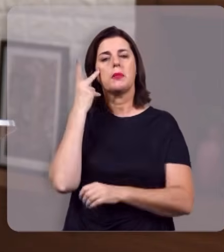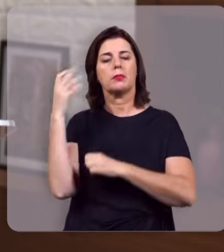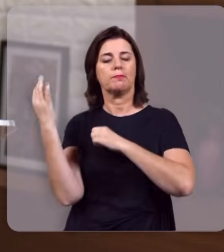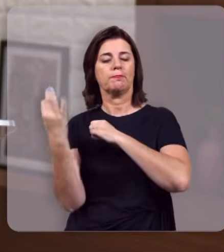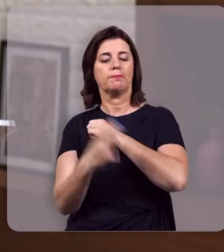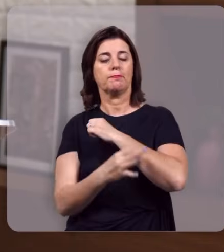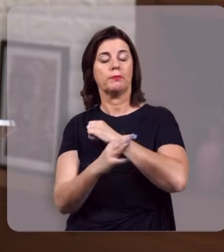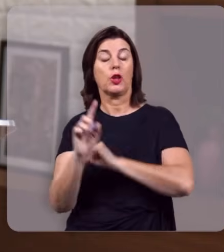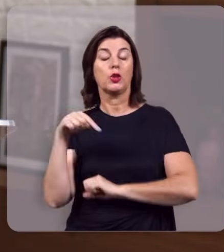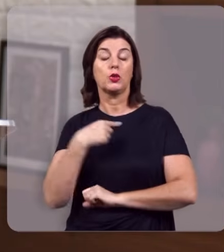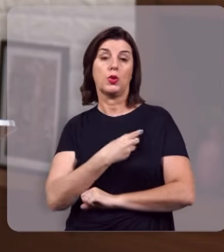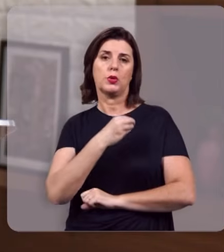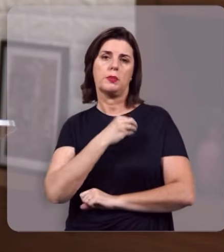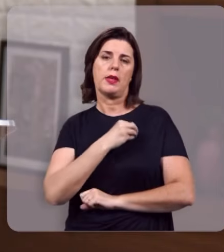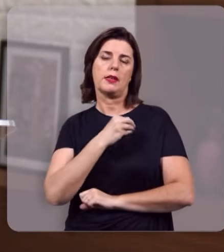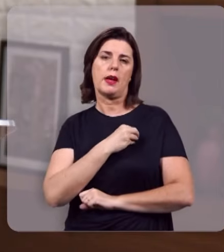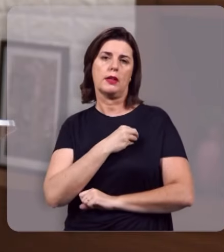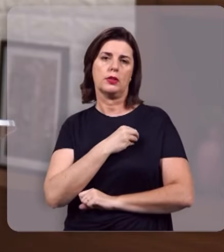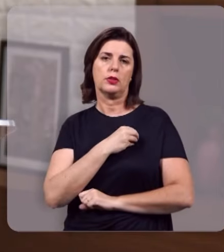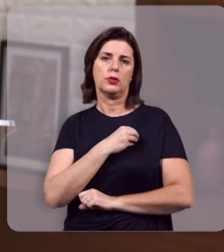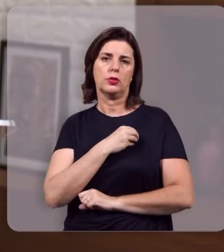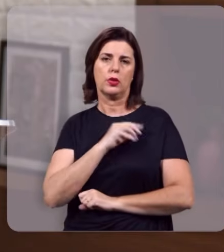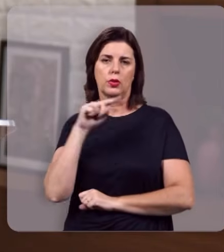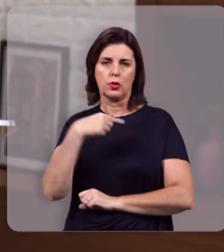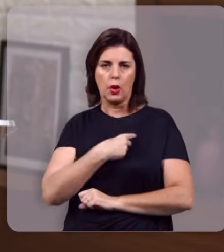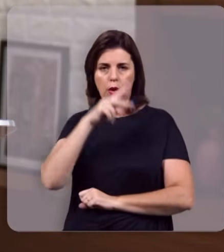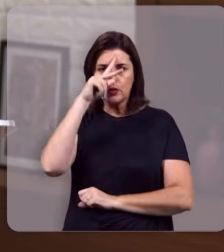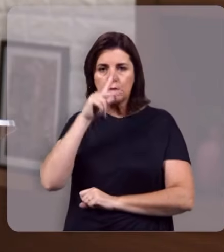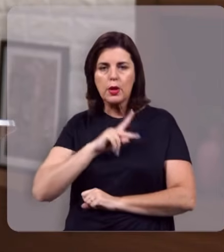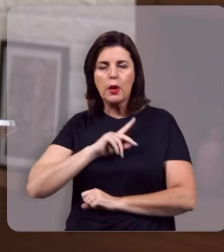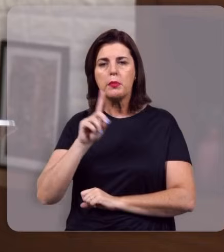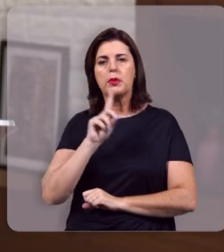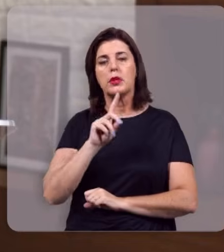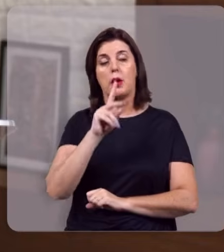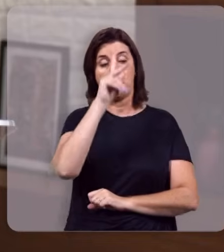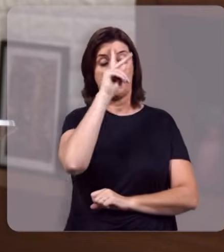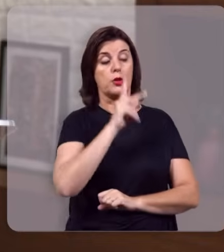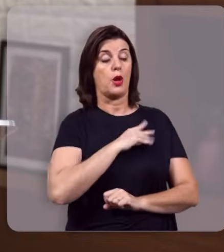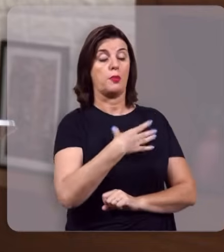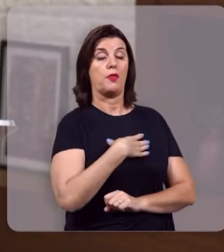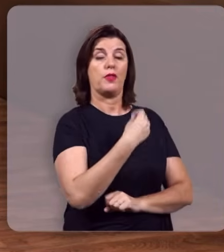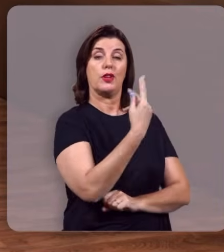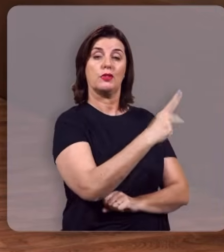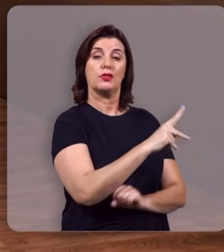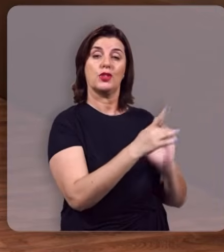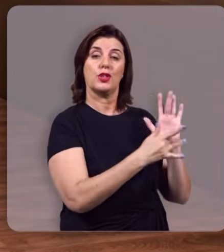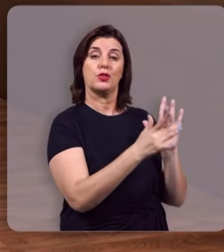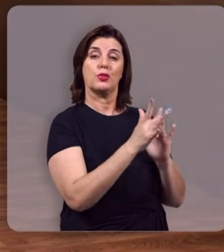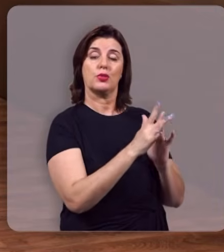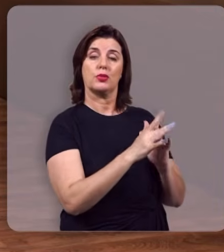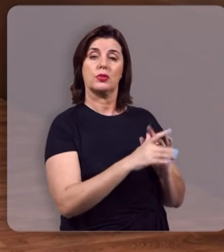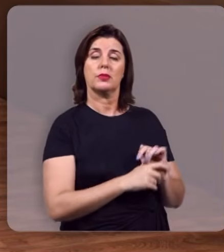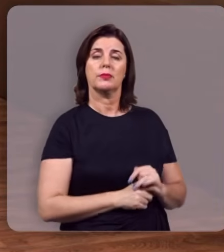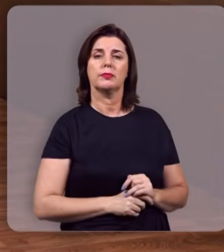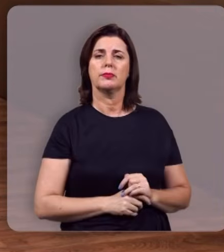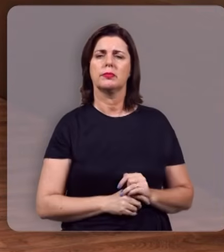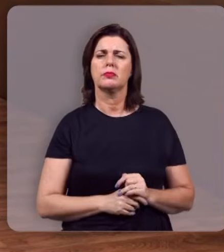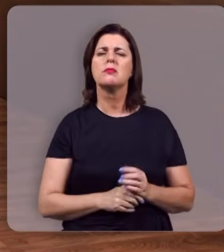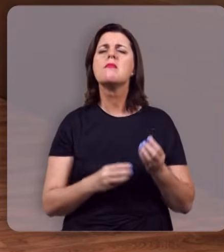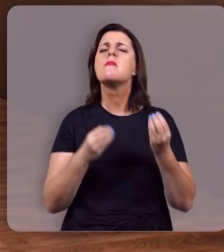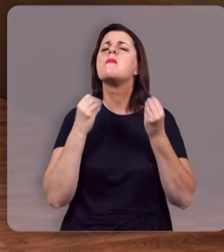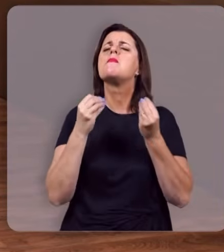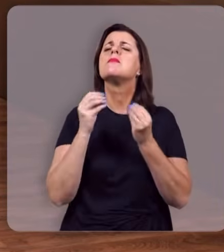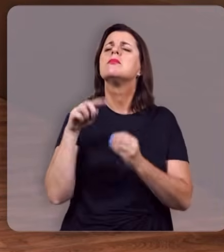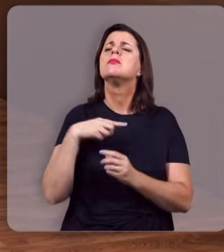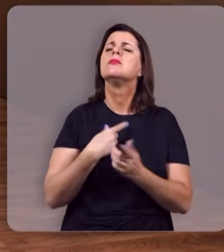punir o nosso pecado, não em nós, mas no seu próprio Filho. Como nós vamos